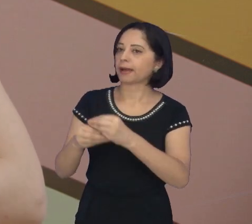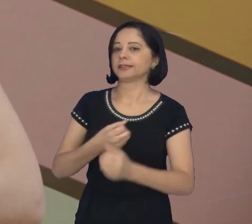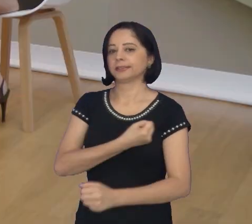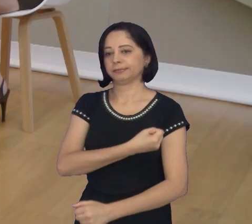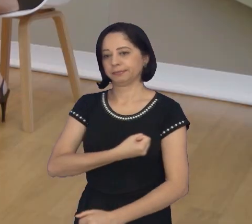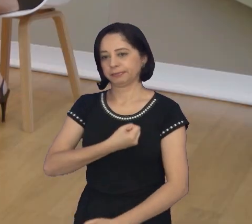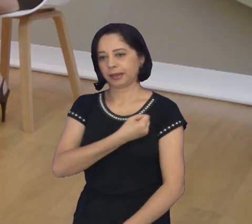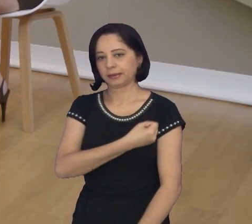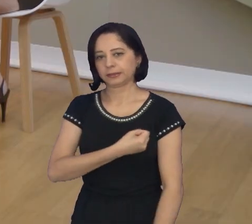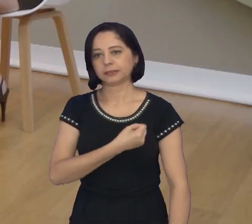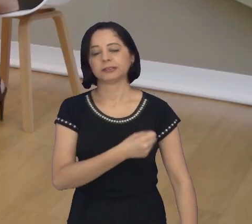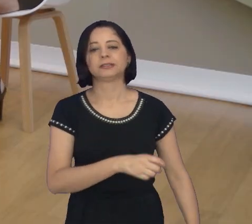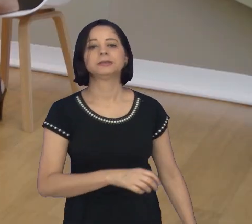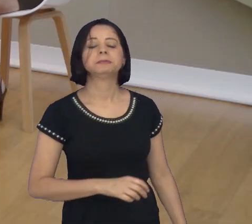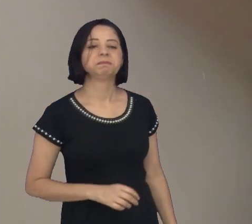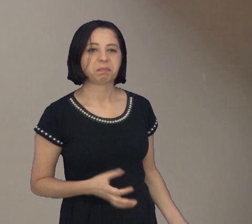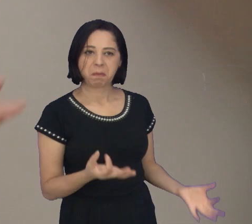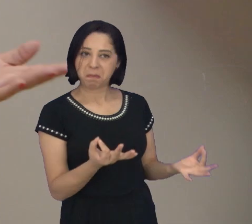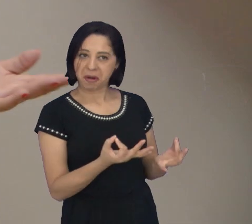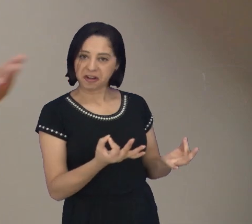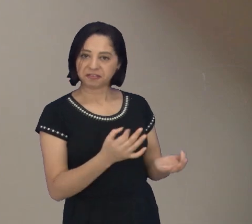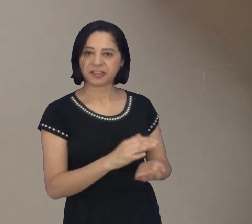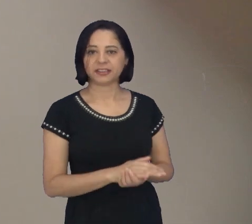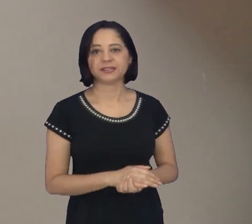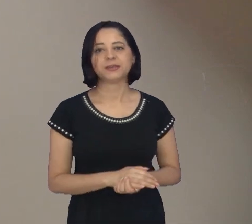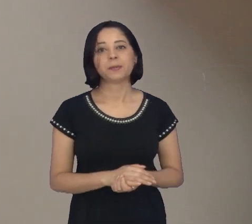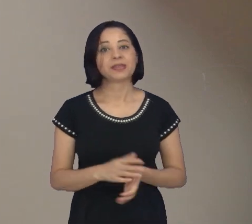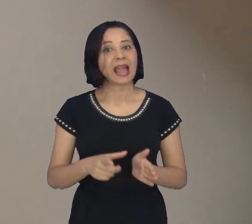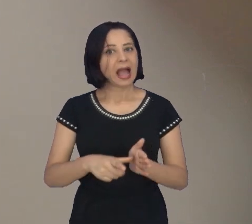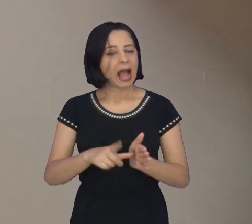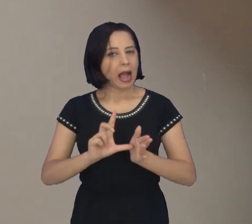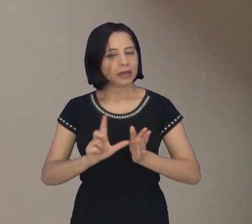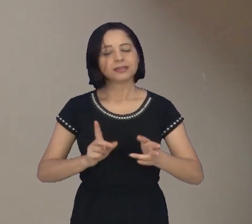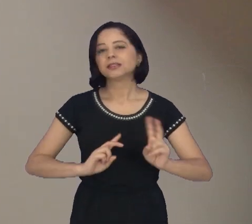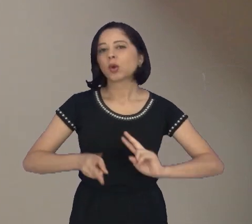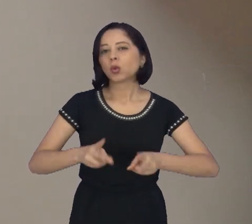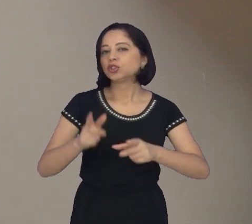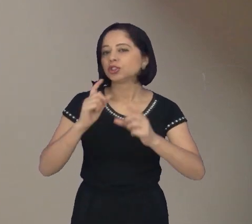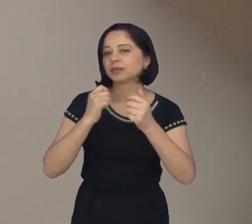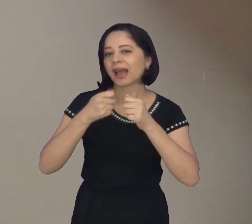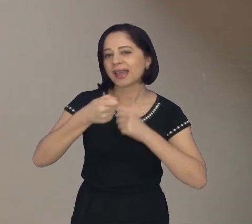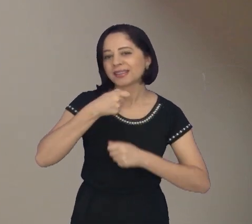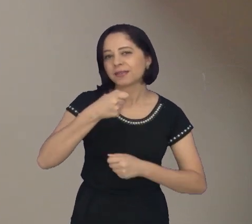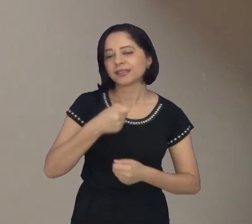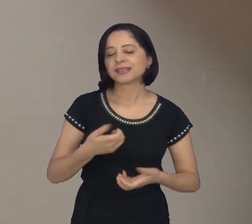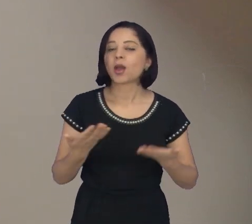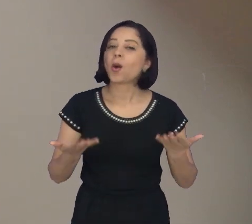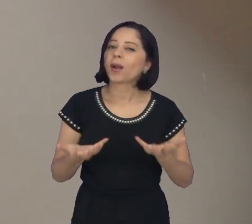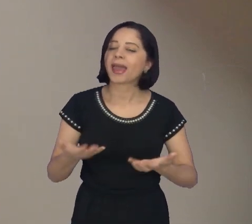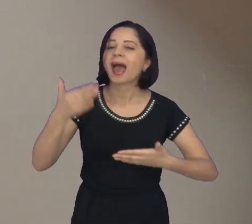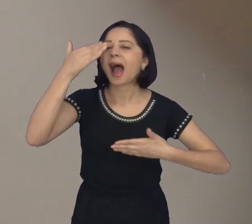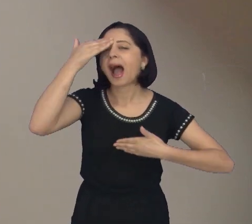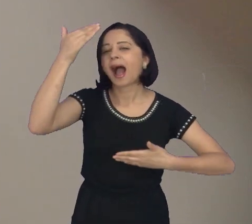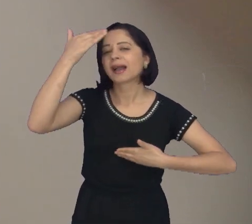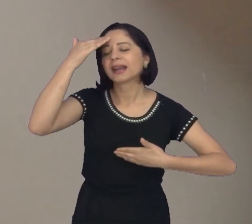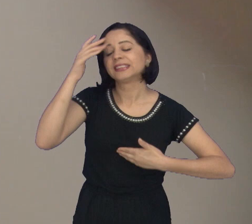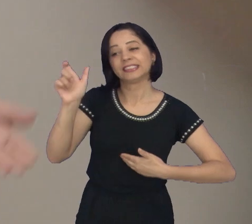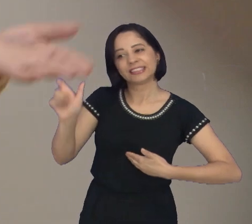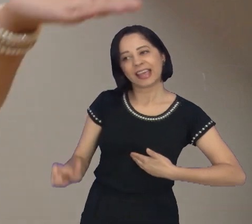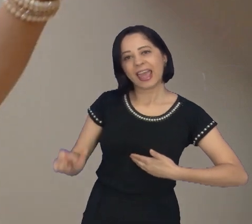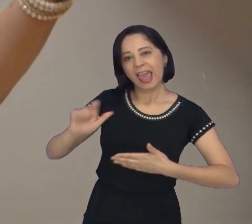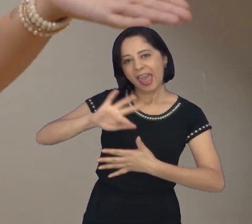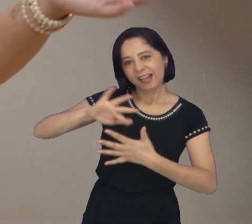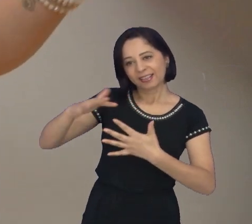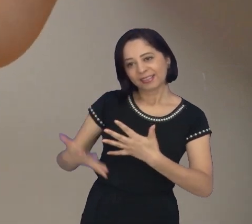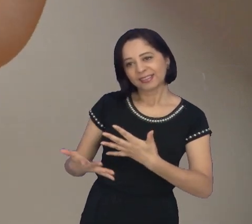Para complementar, perfeito. Gente, antes de continuar a entrevista, eu preciso agradecer a tradução em Libras da